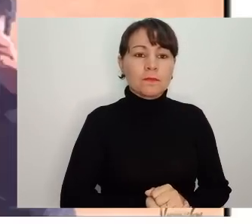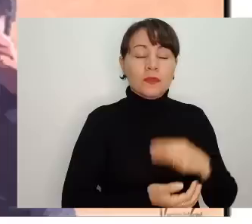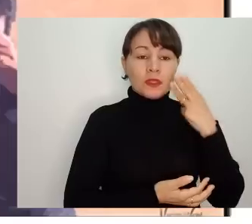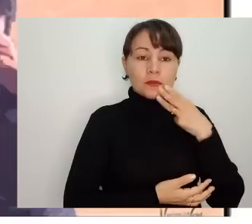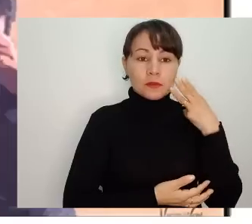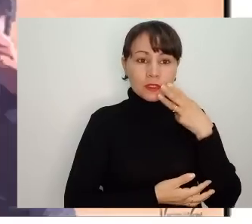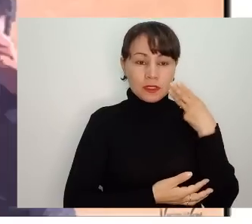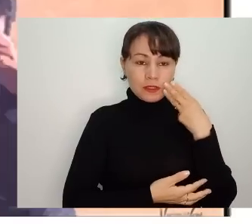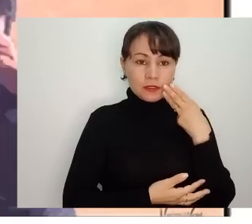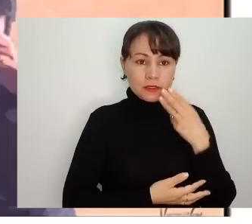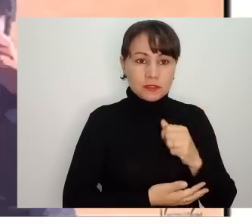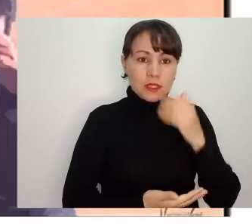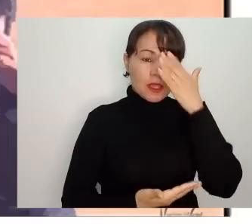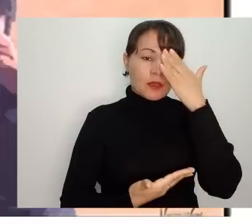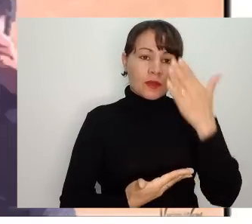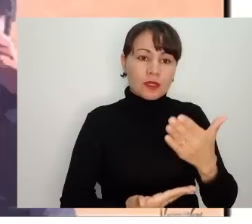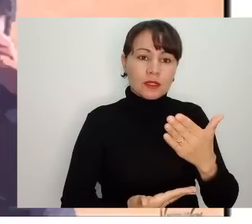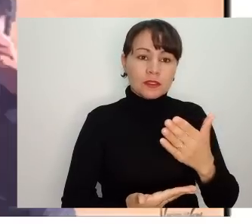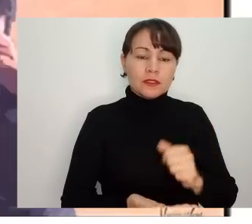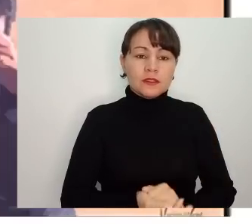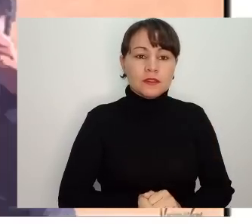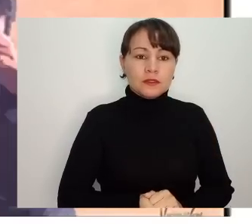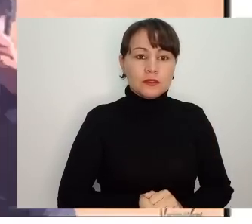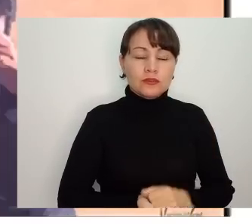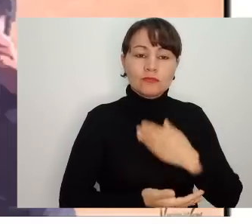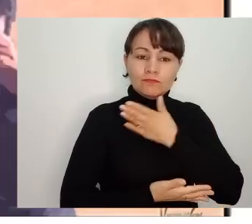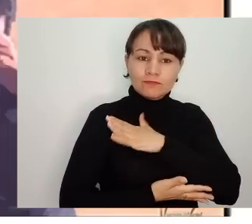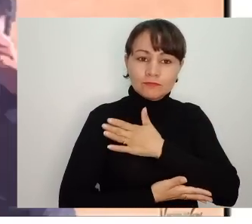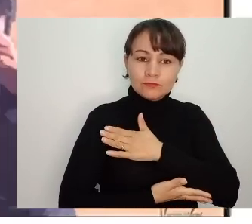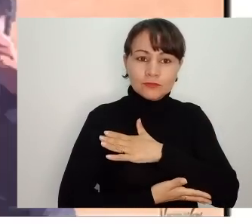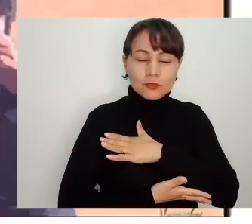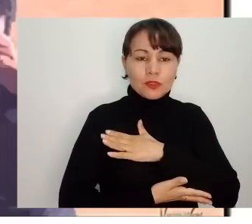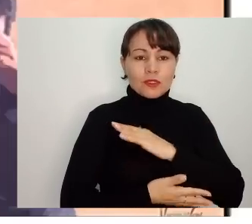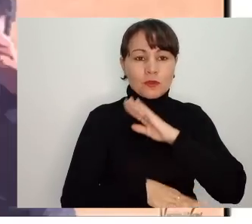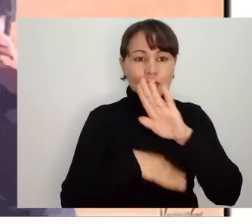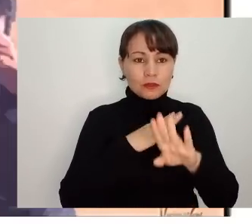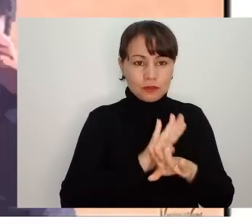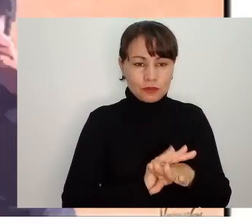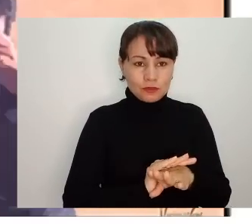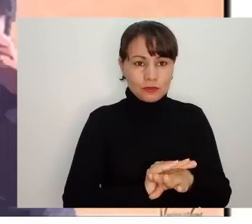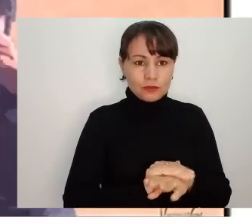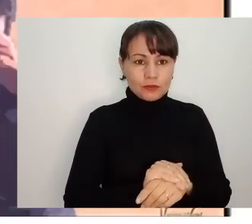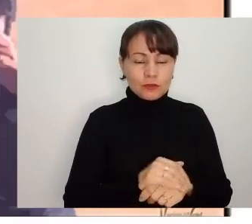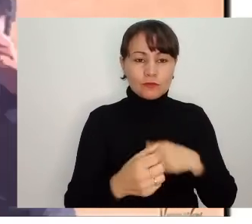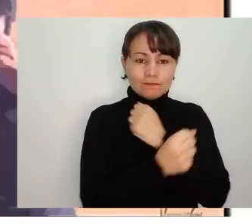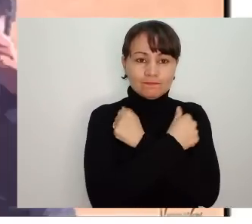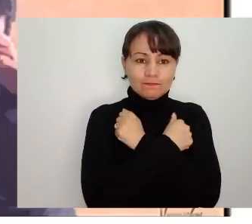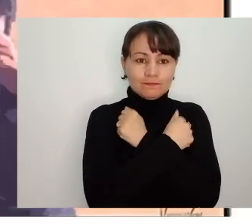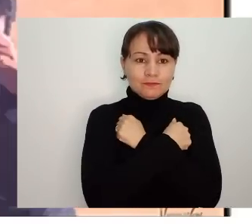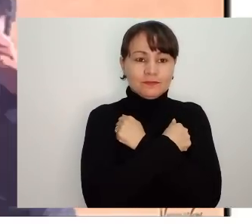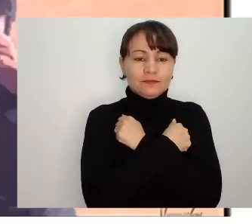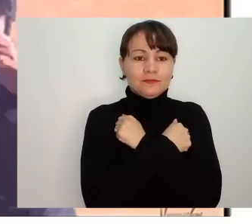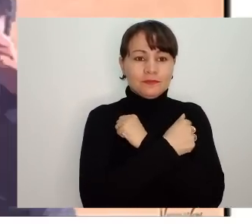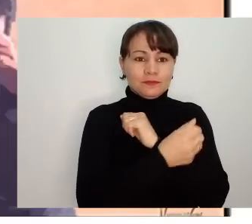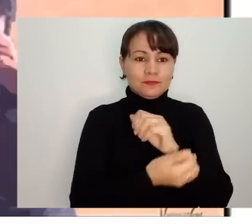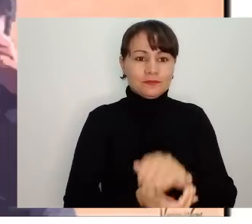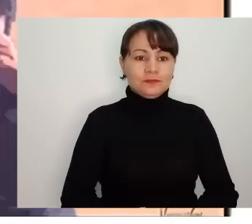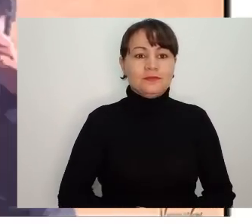essa palestra, e agradeço de coração a todos. Um grande abraço.